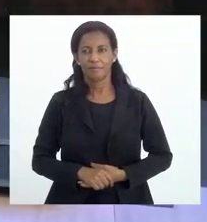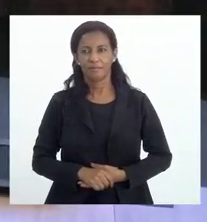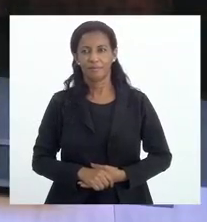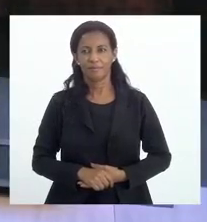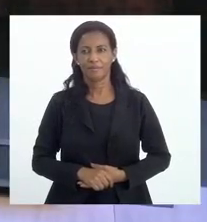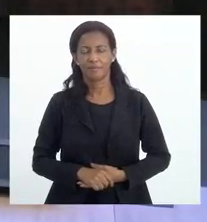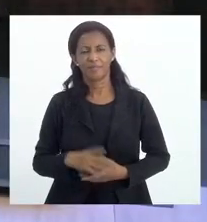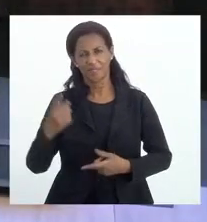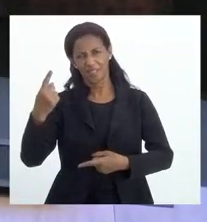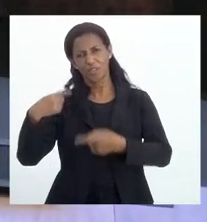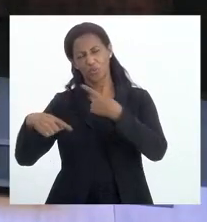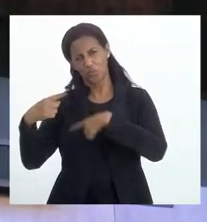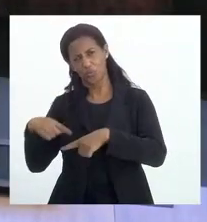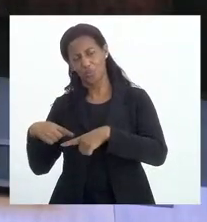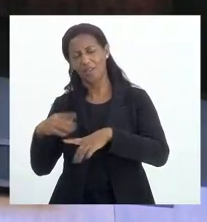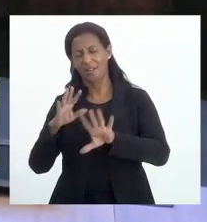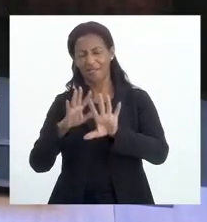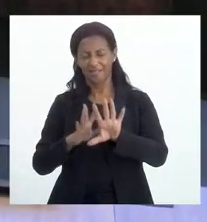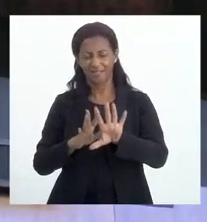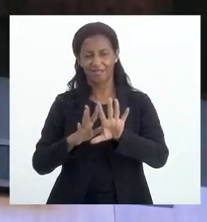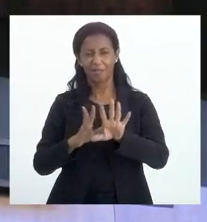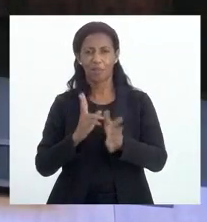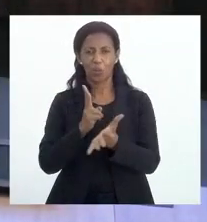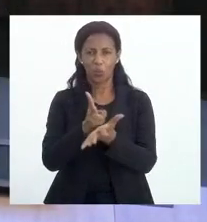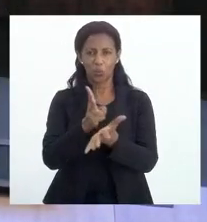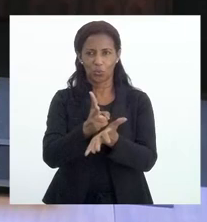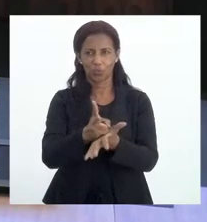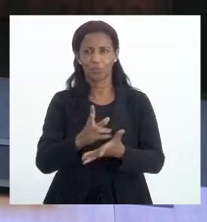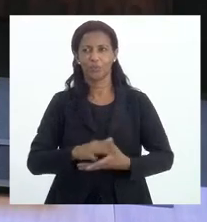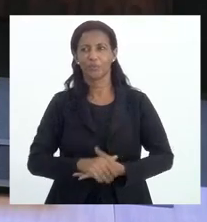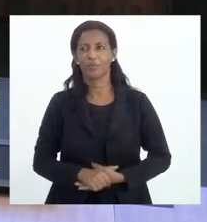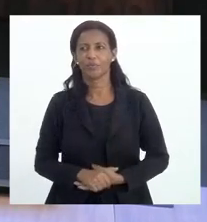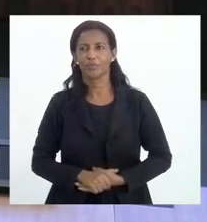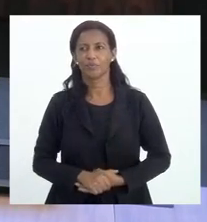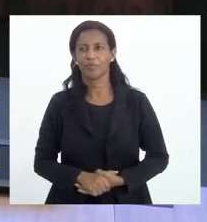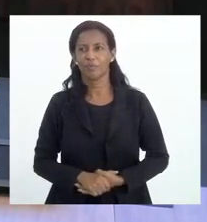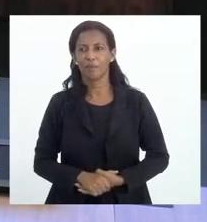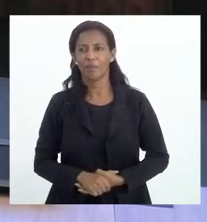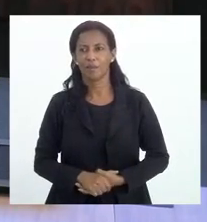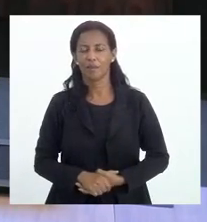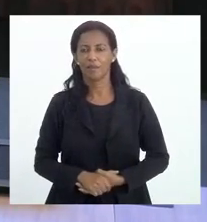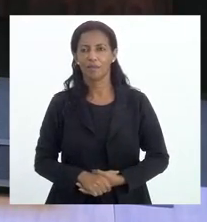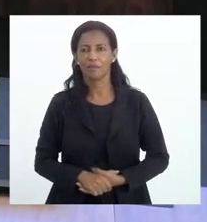Deixa eu voltar uma aqui, para tentar continuar no histórico.